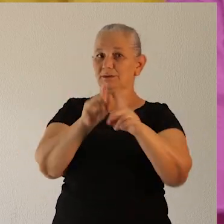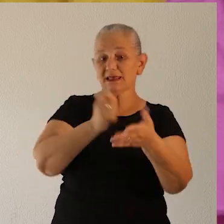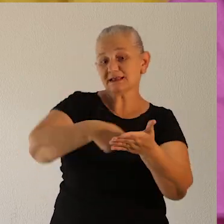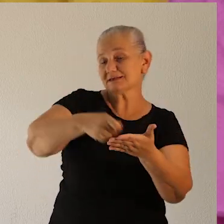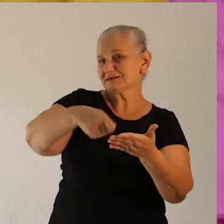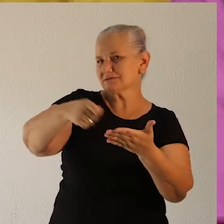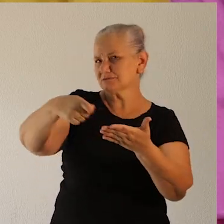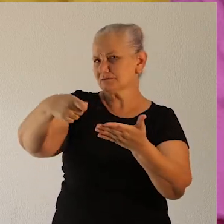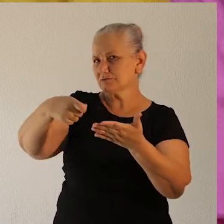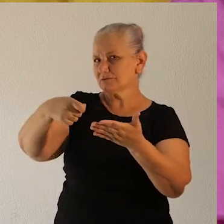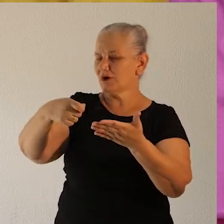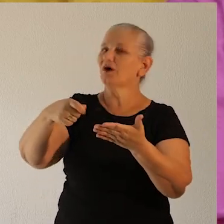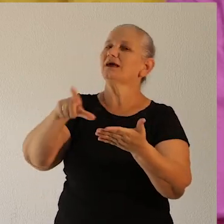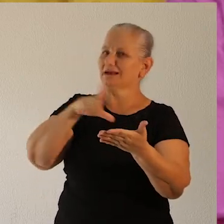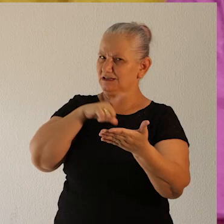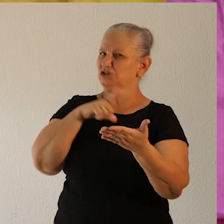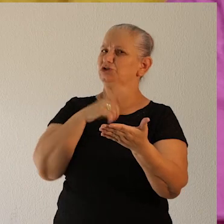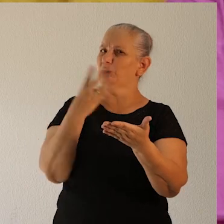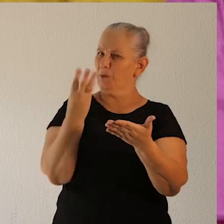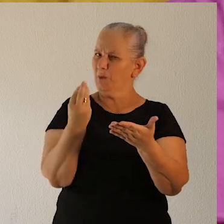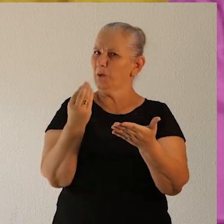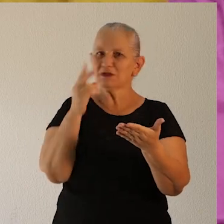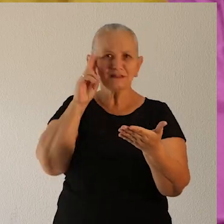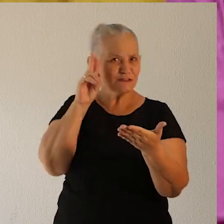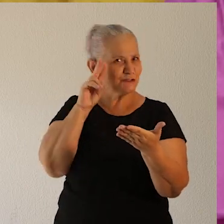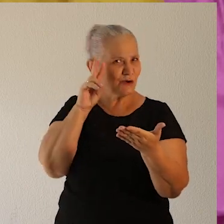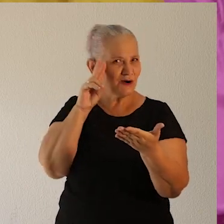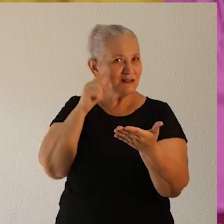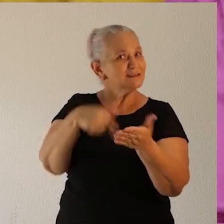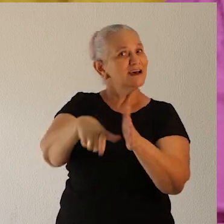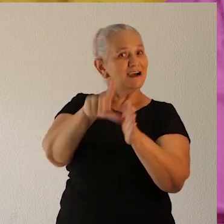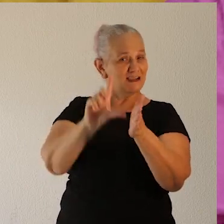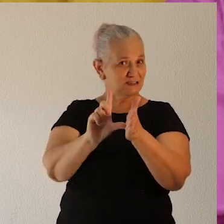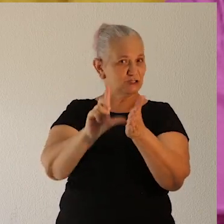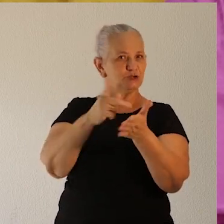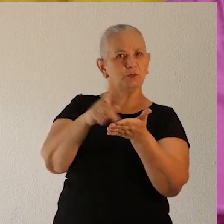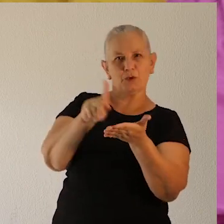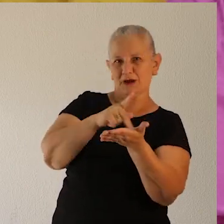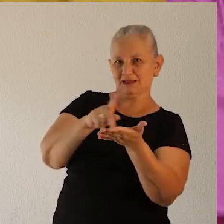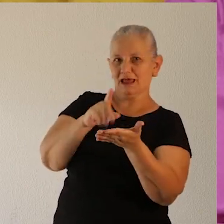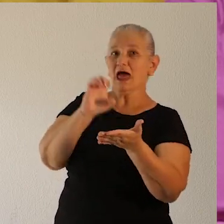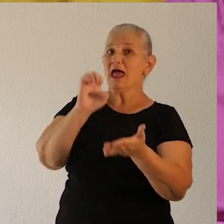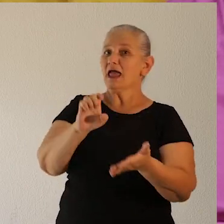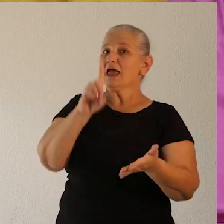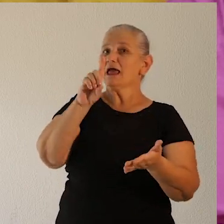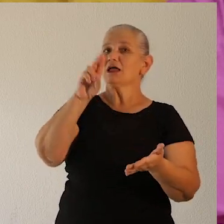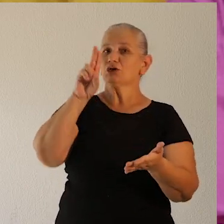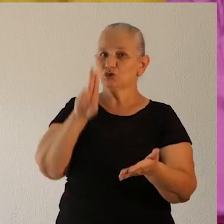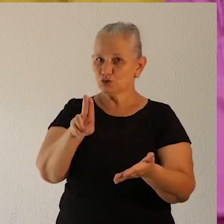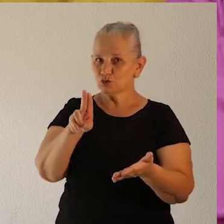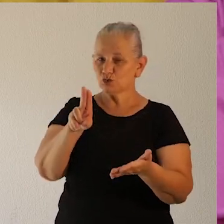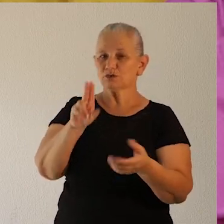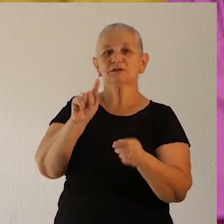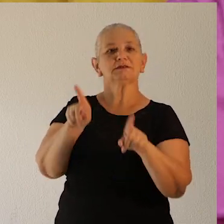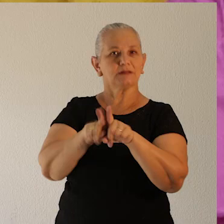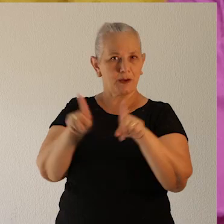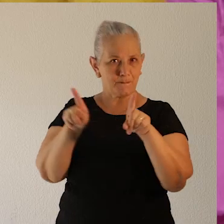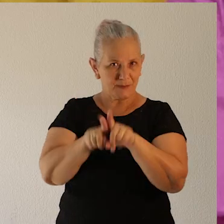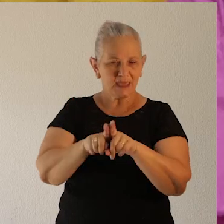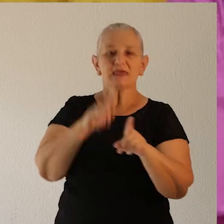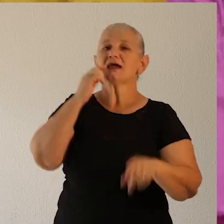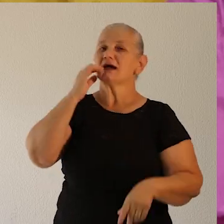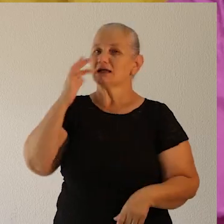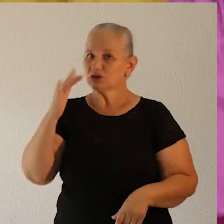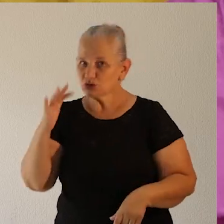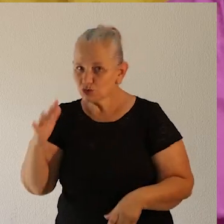quantas atividades ele tinha, além de ser um poeta? O Edu, ele é músico, compositor, cantor e